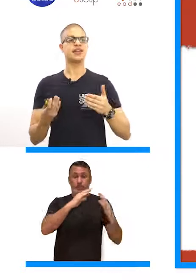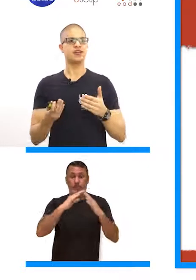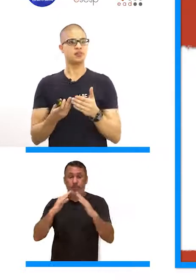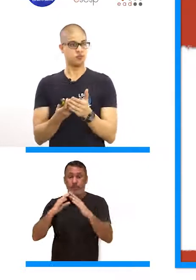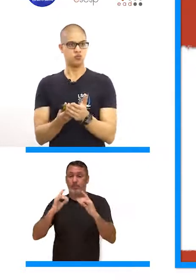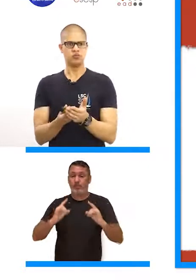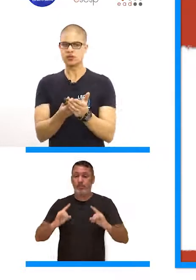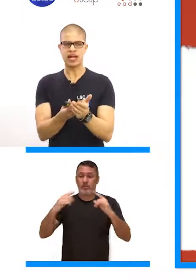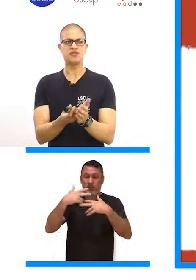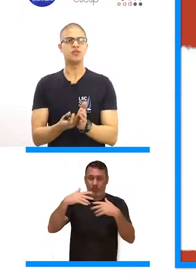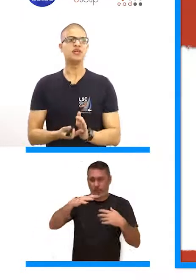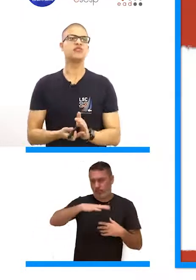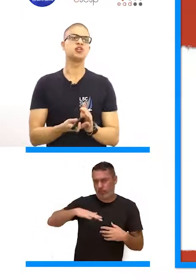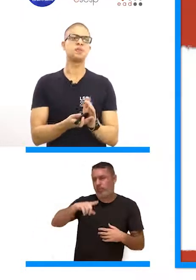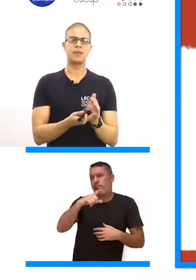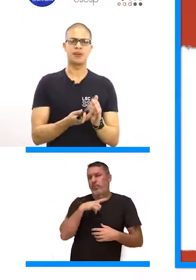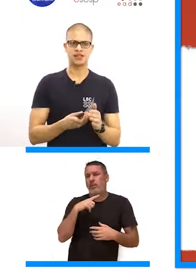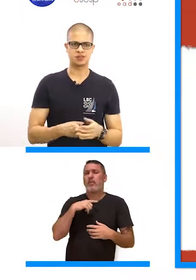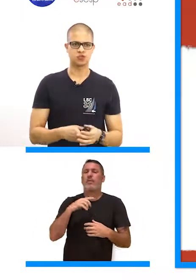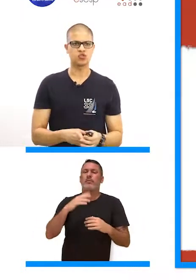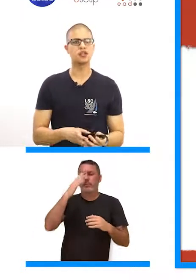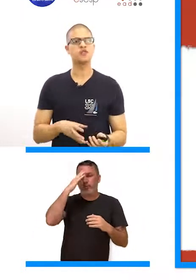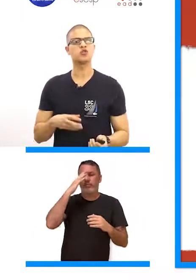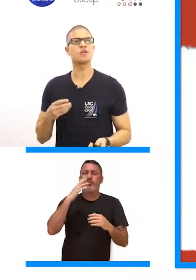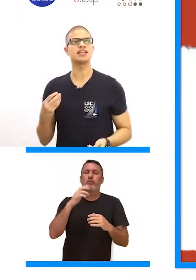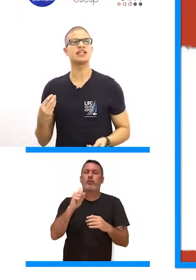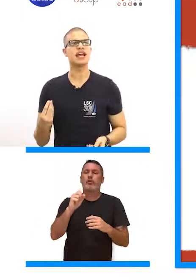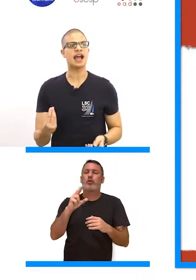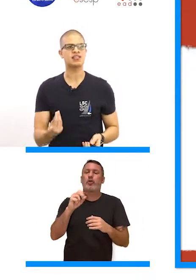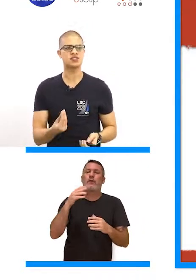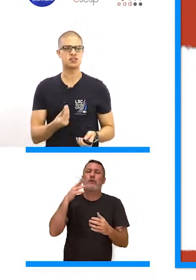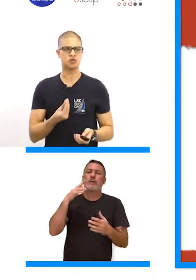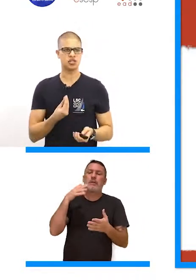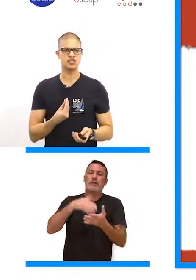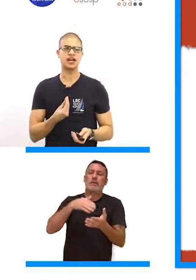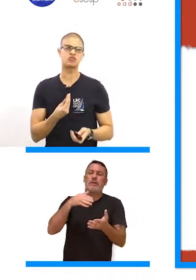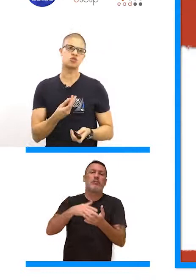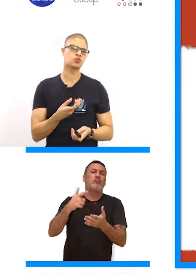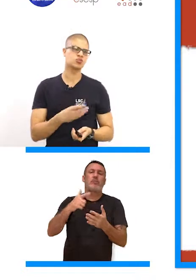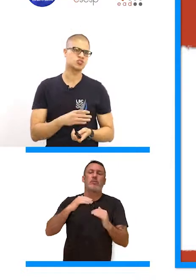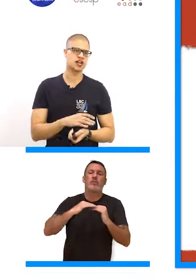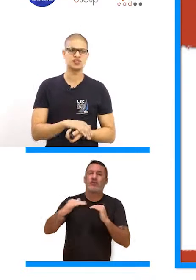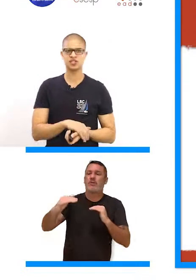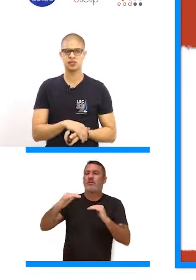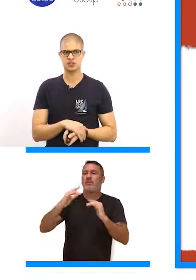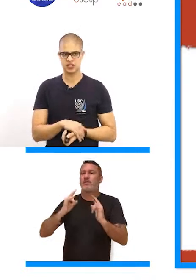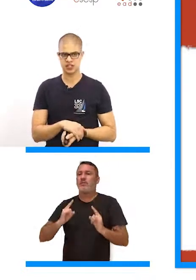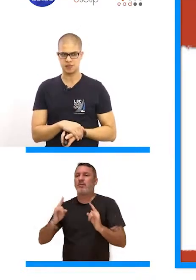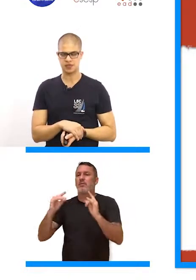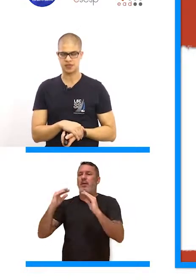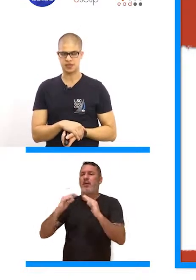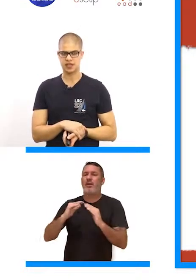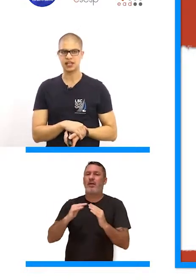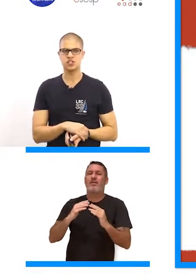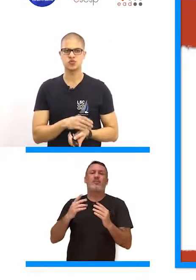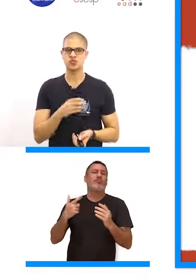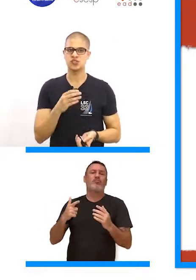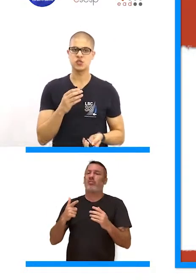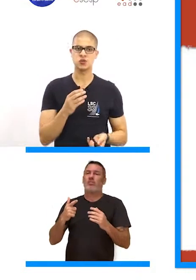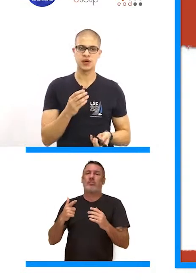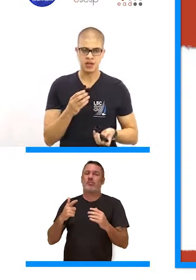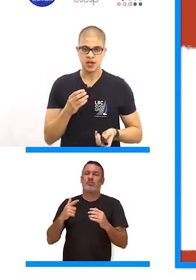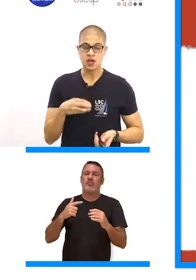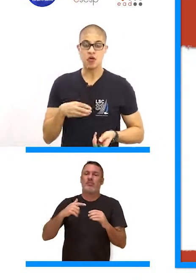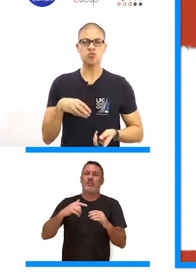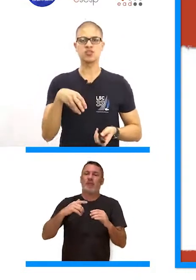ela tem um notável nível de impermeabilização do solo devido aos materiais que são utilizados, como nós já citamos aqui. Além disso,